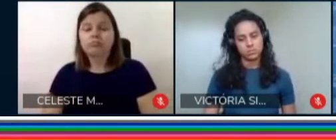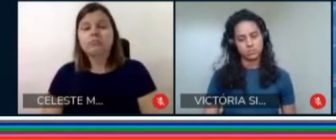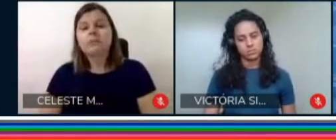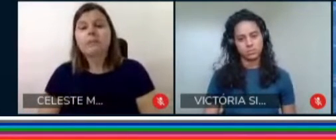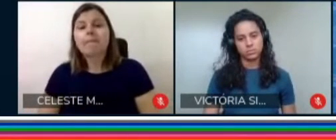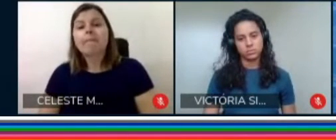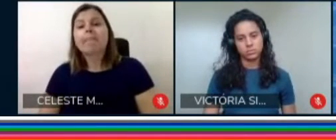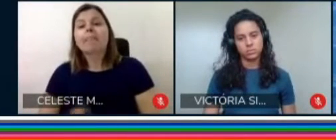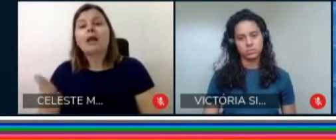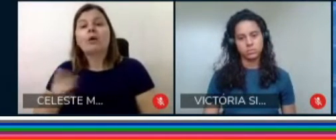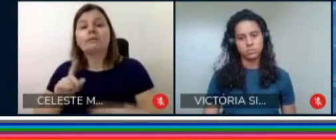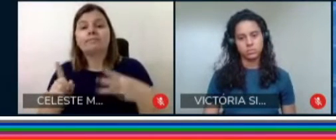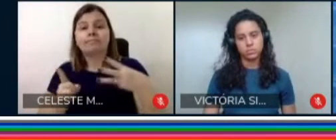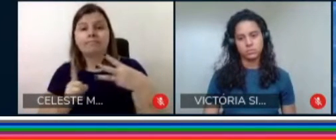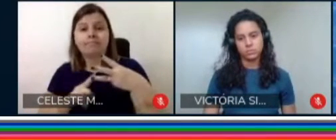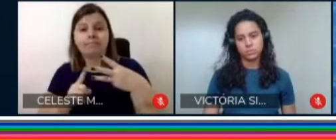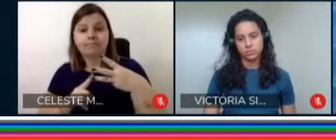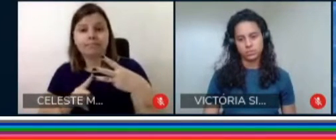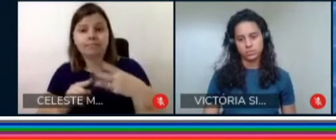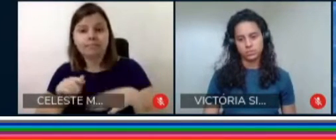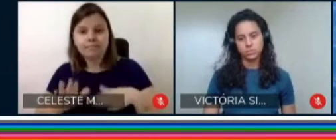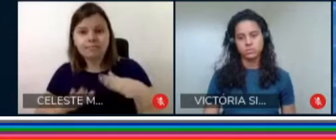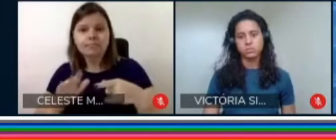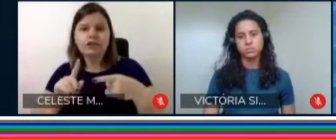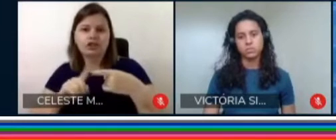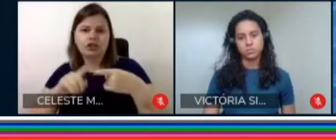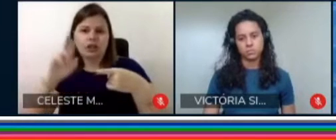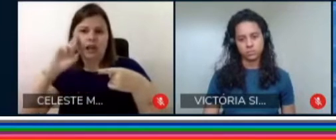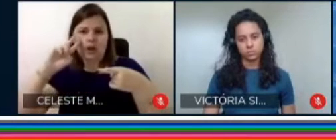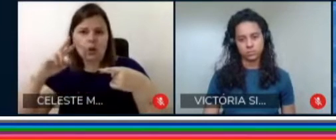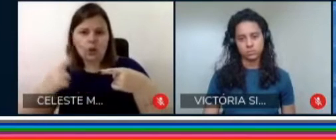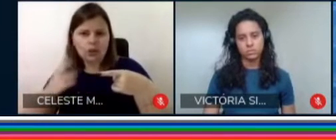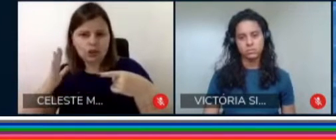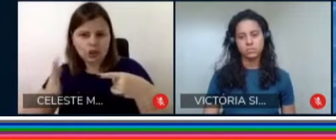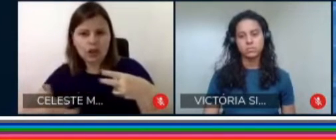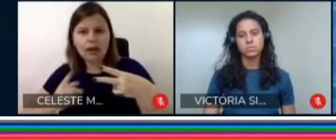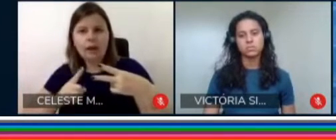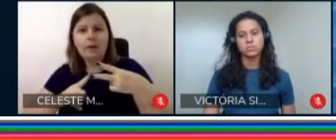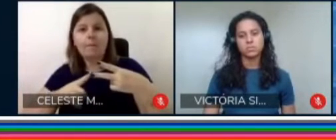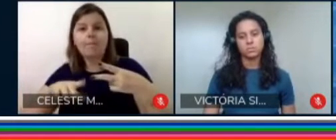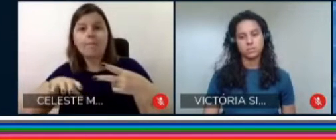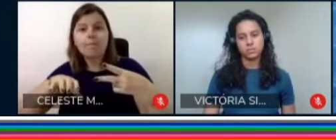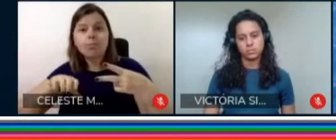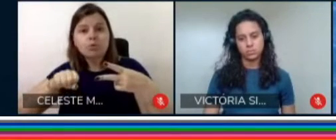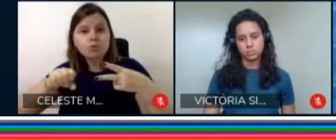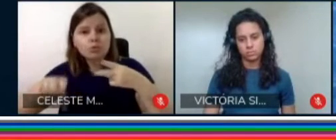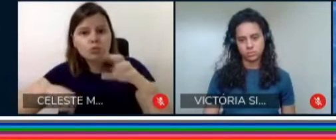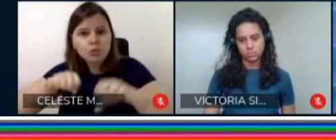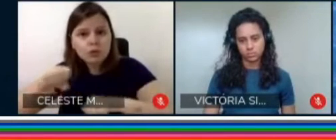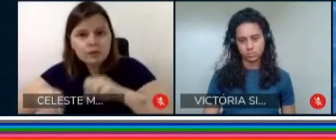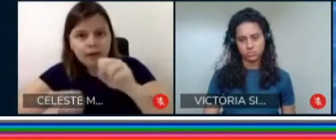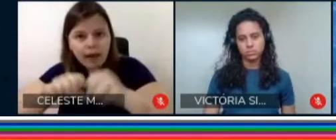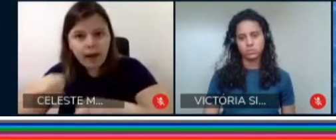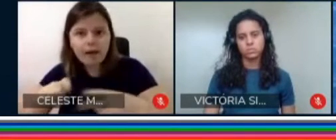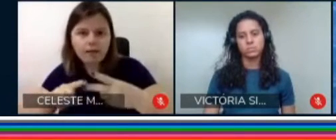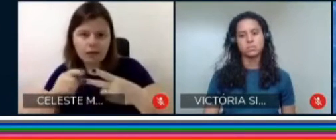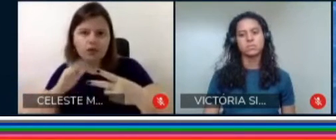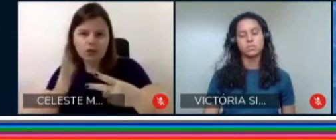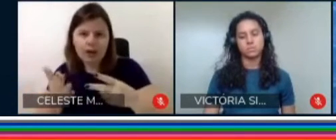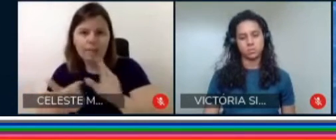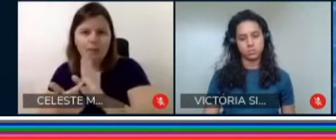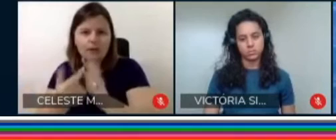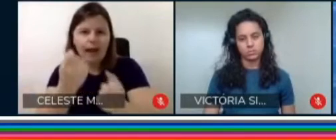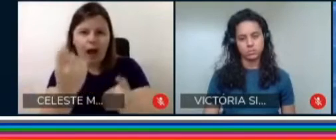Agora, o terceiro passo, nós fomos pelo reconhecer, nós passamos pelo buscar, mostrei as bases de dados para vocês,